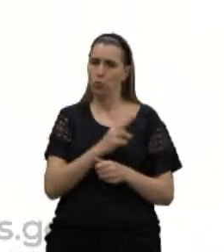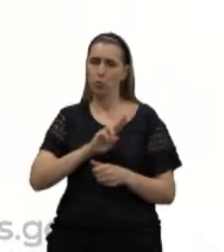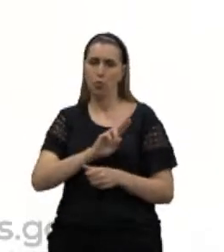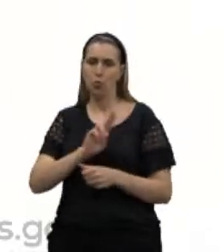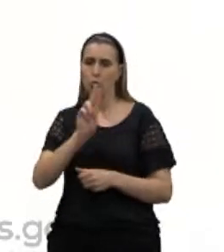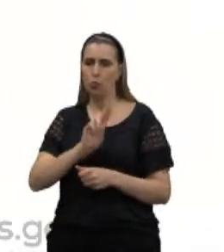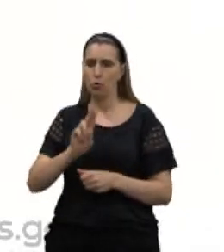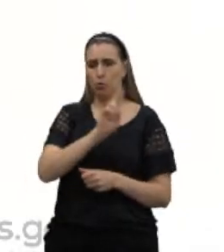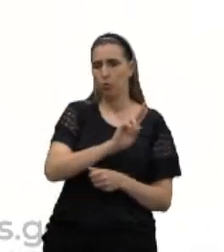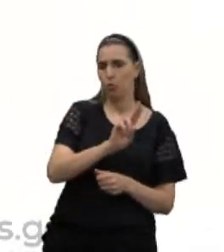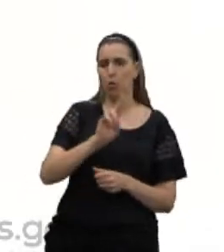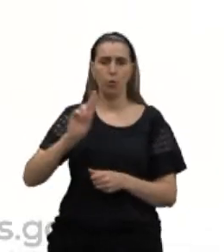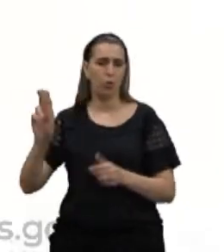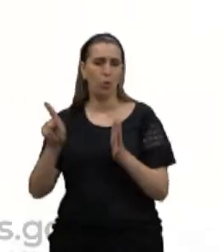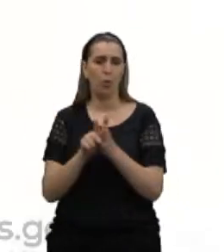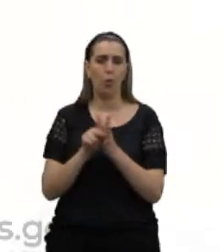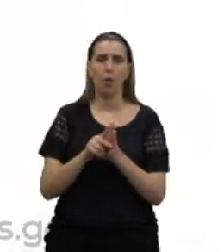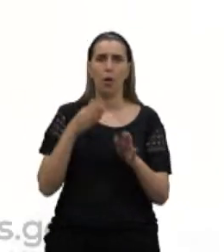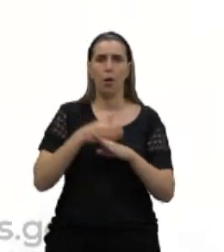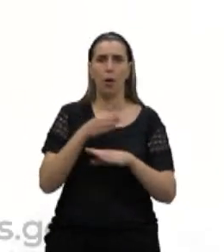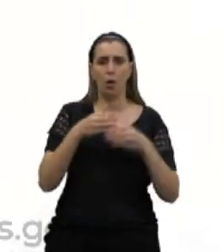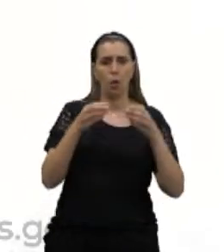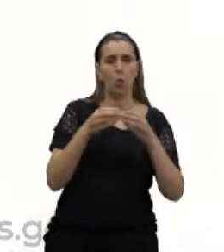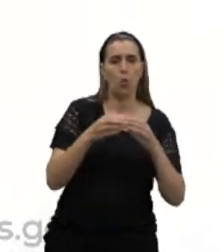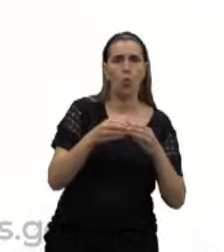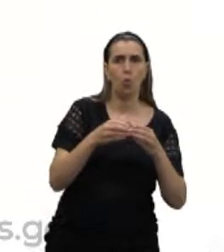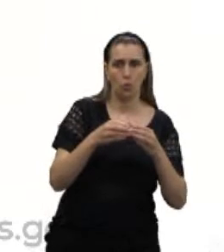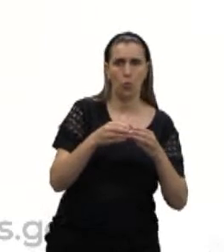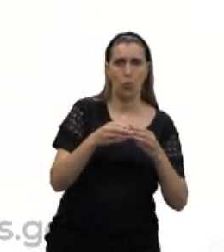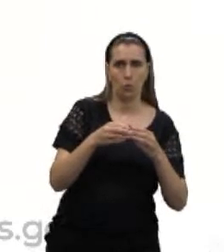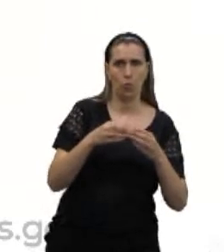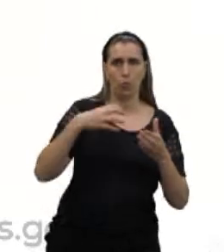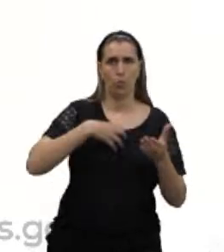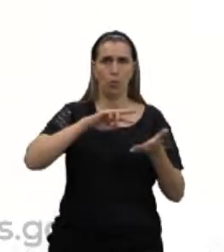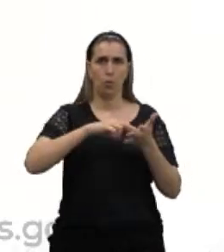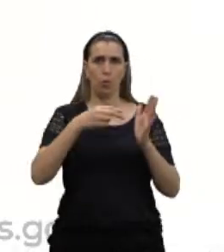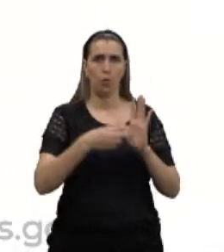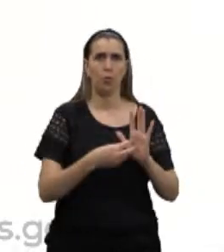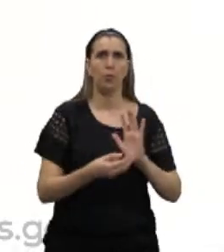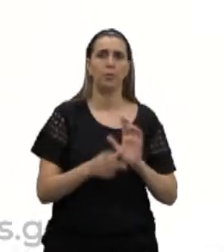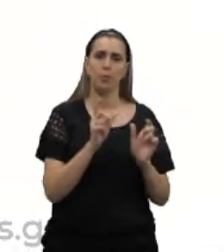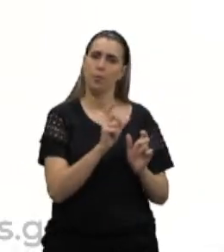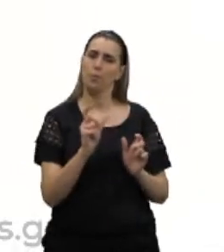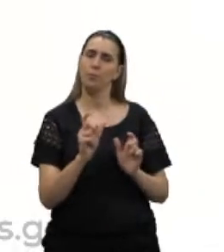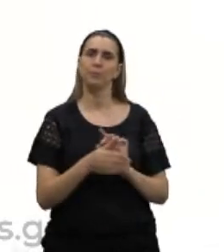de manter palavras que pertencem a uma mesma família semântica.